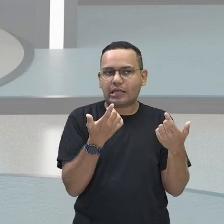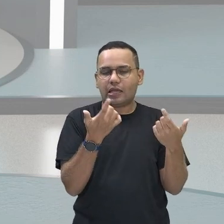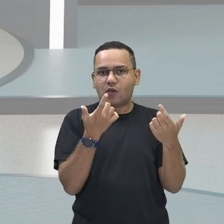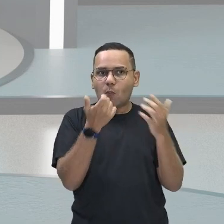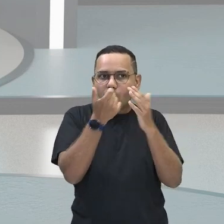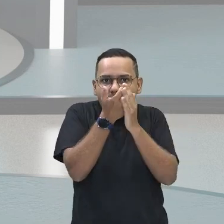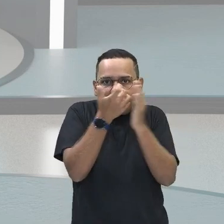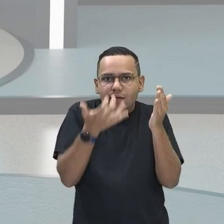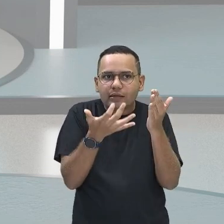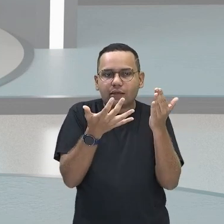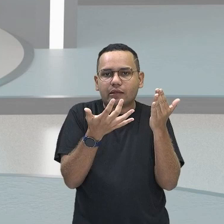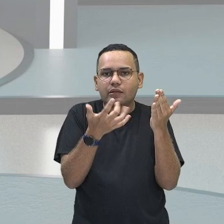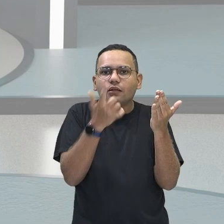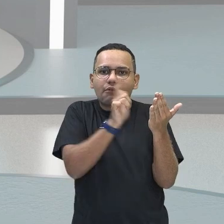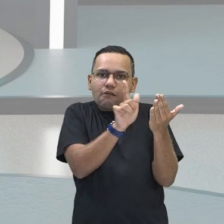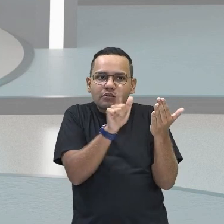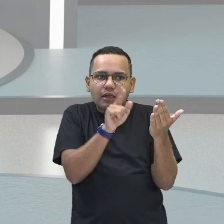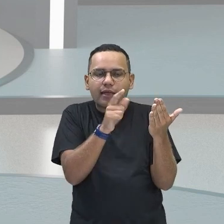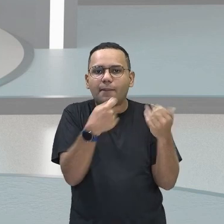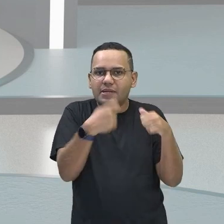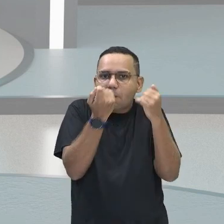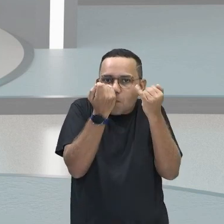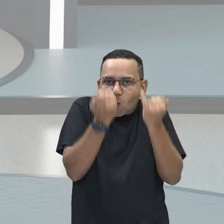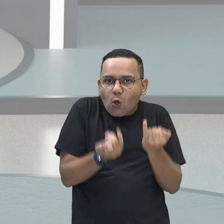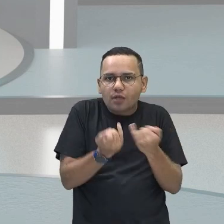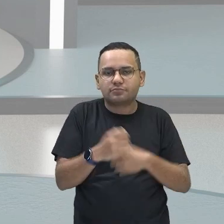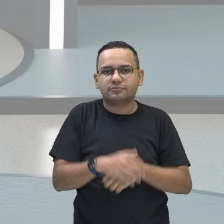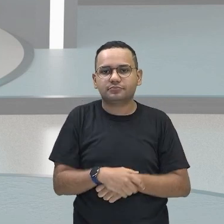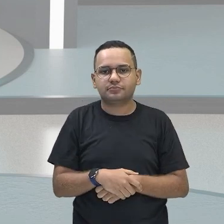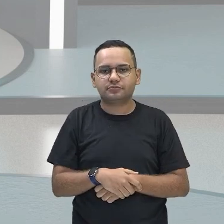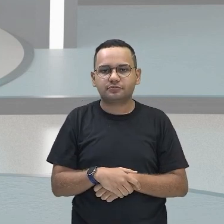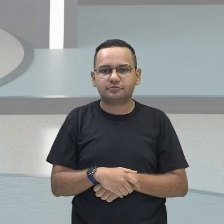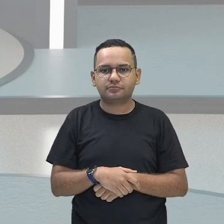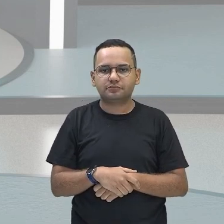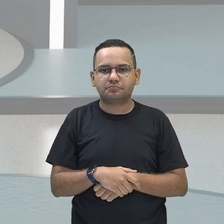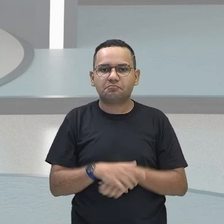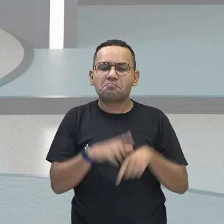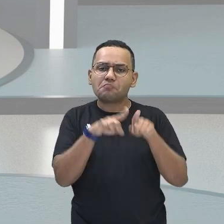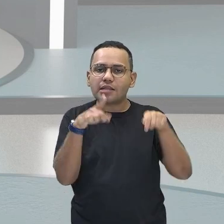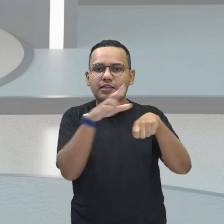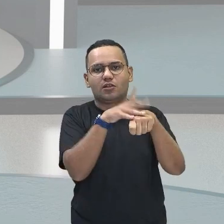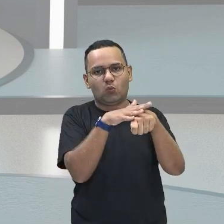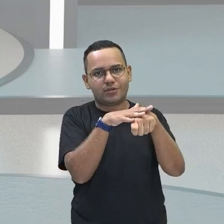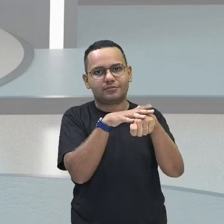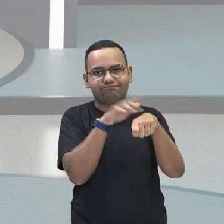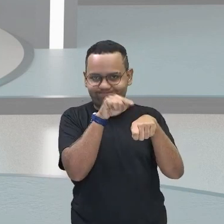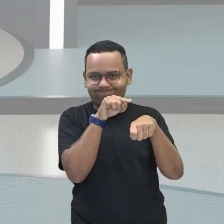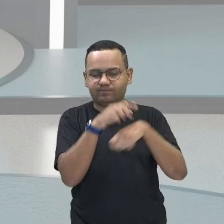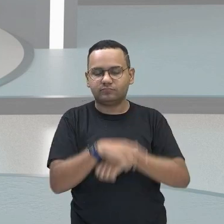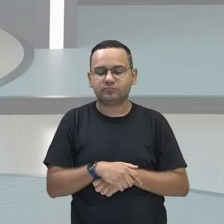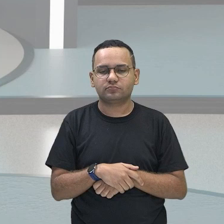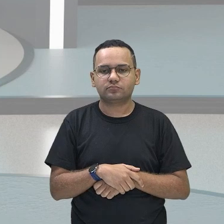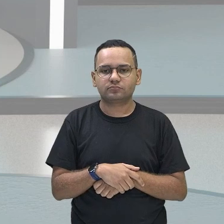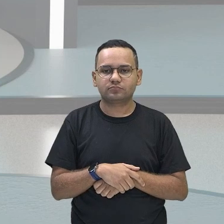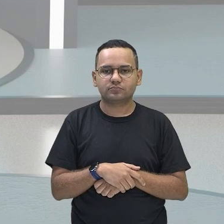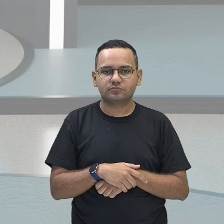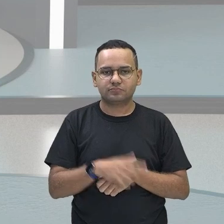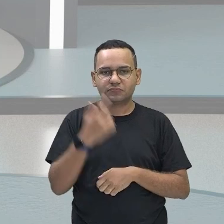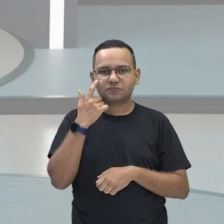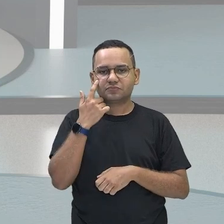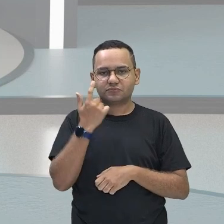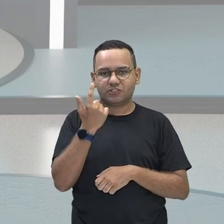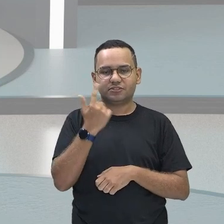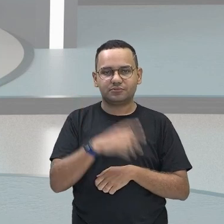precisa emagrecer um pouco mais e Ah vai desenvolver aí esse distúrbio né onde na imagem que